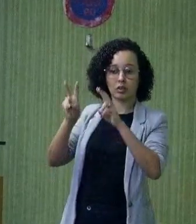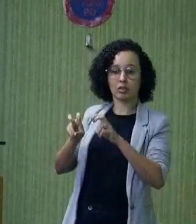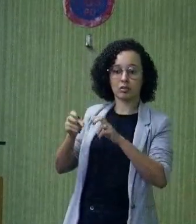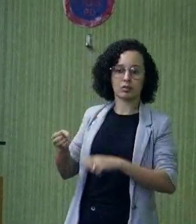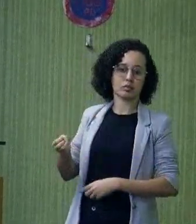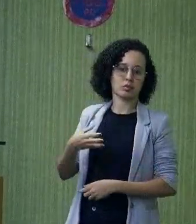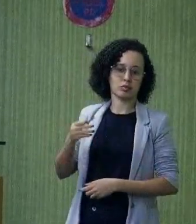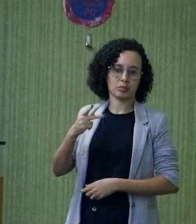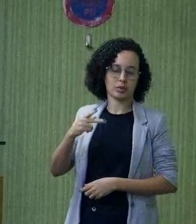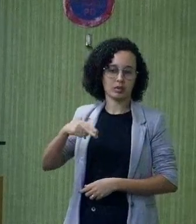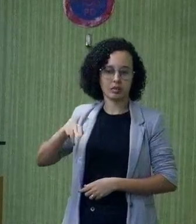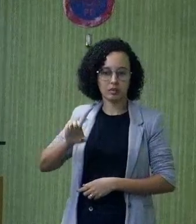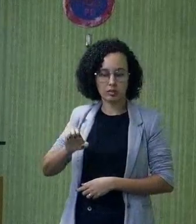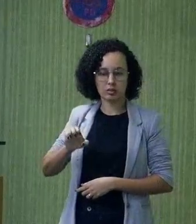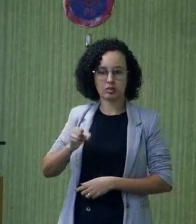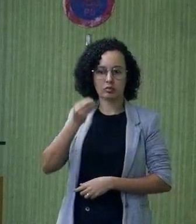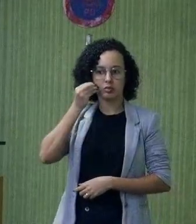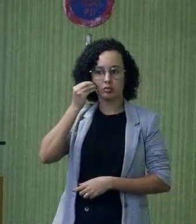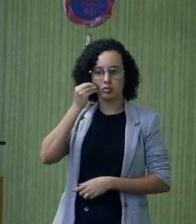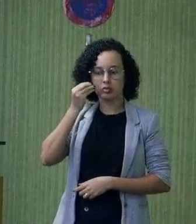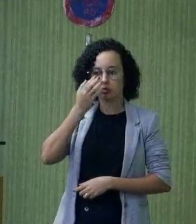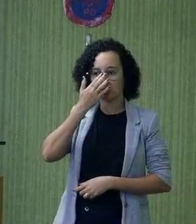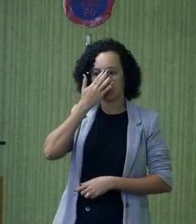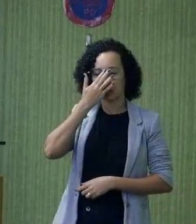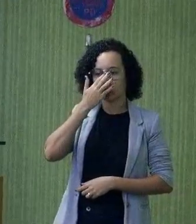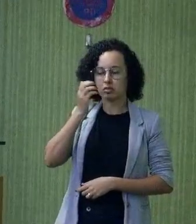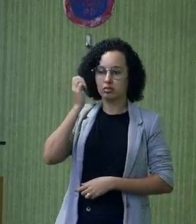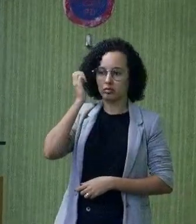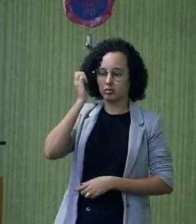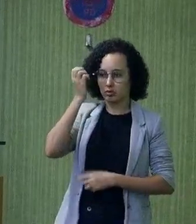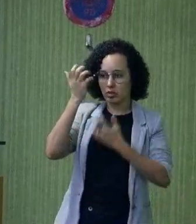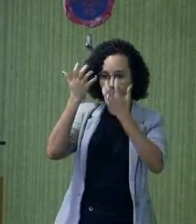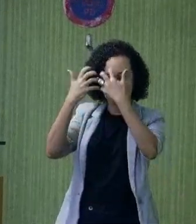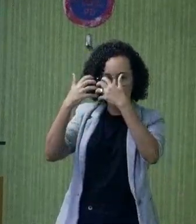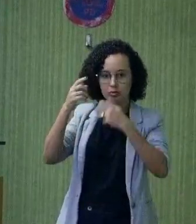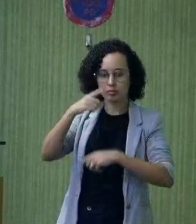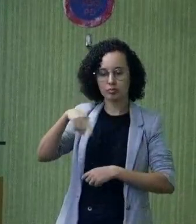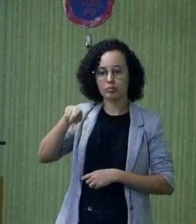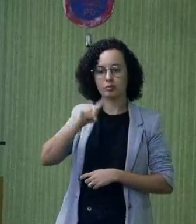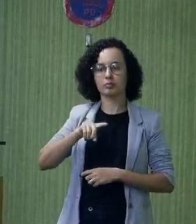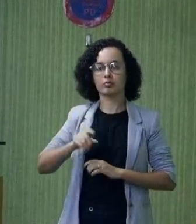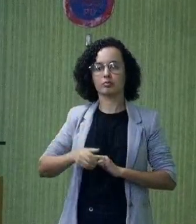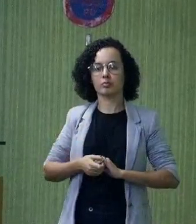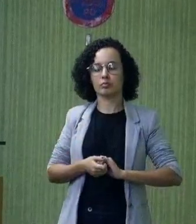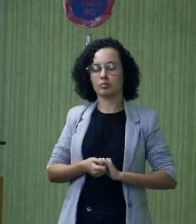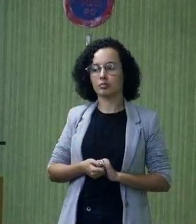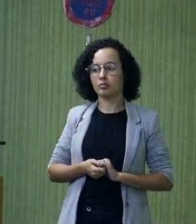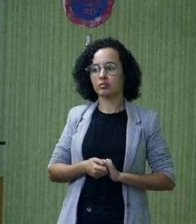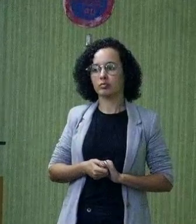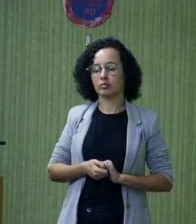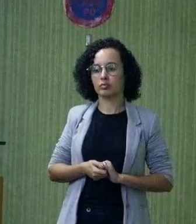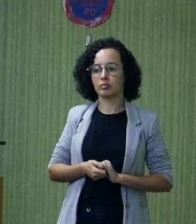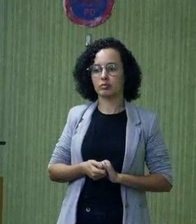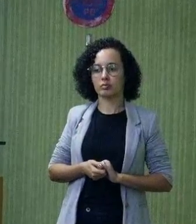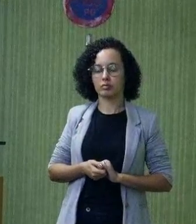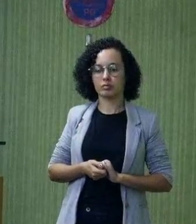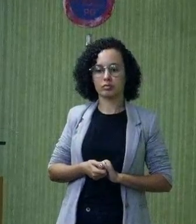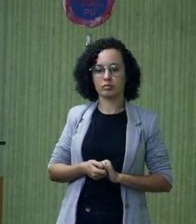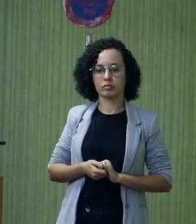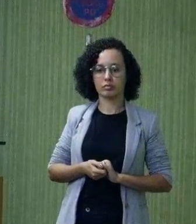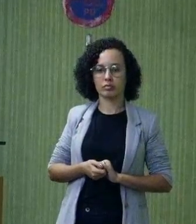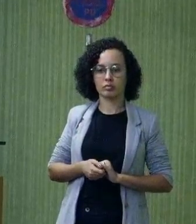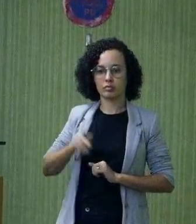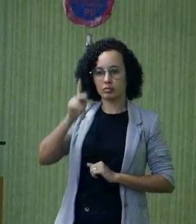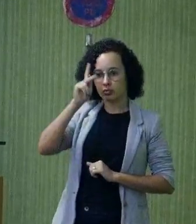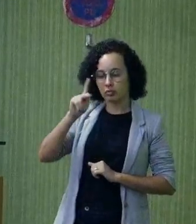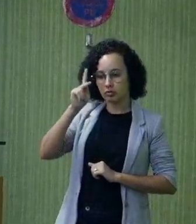pne mas eu vou tentar trazer algumas reflexões para vocês né Eh fazer um pouco do histórico do que é